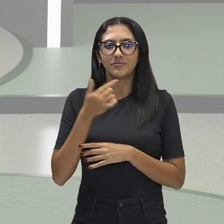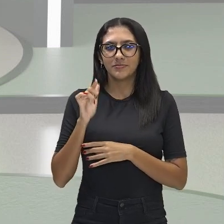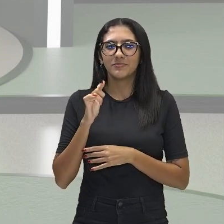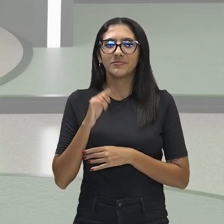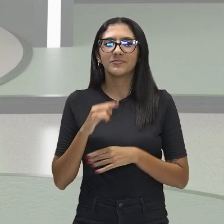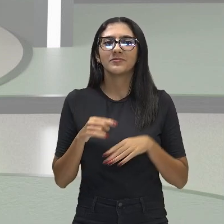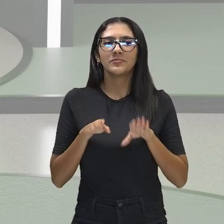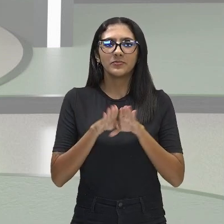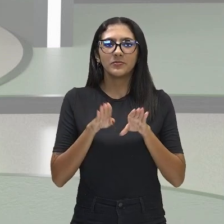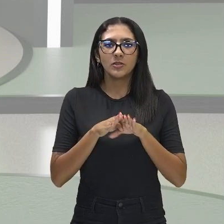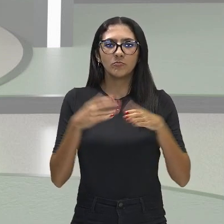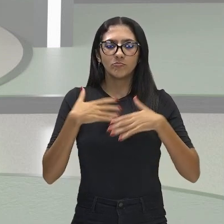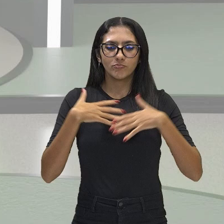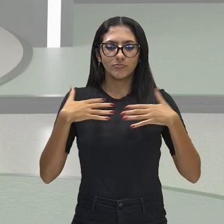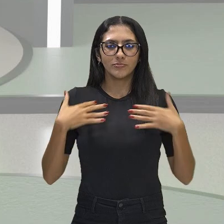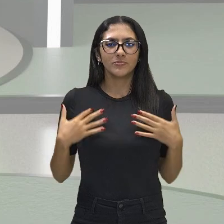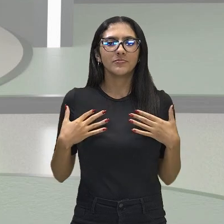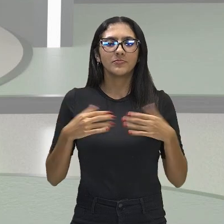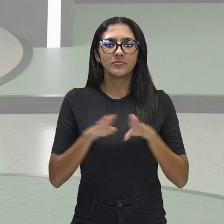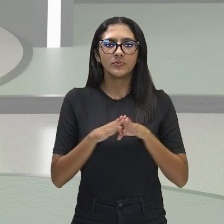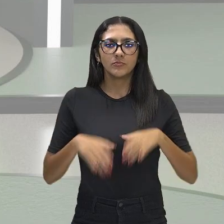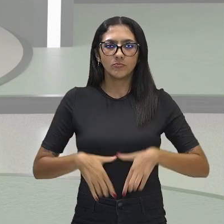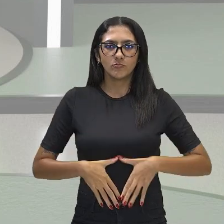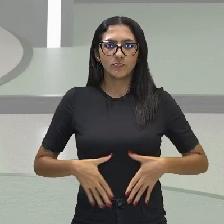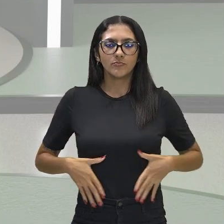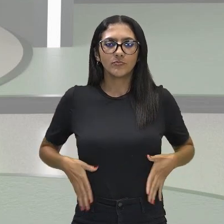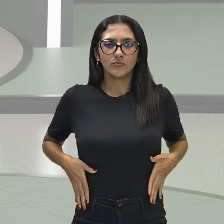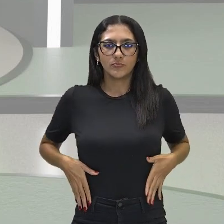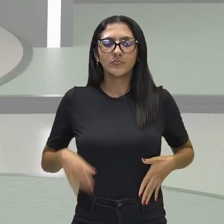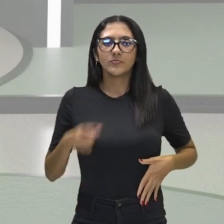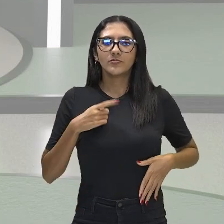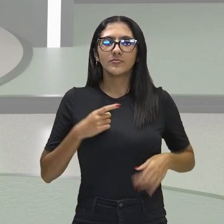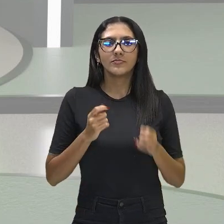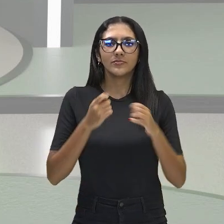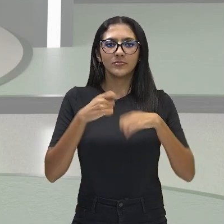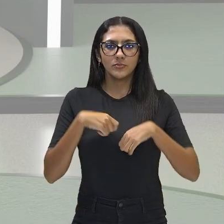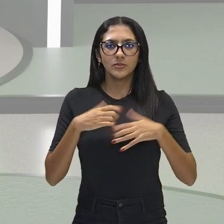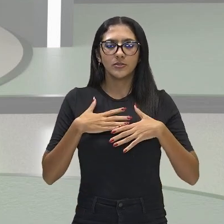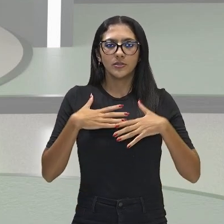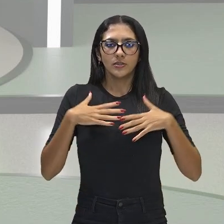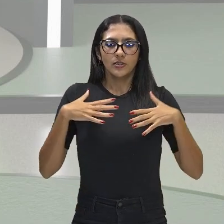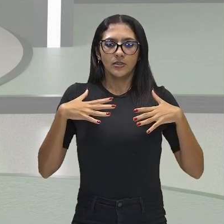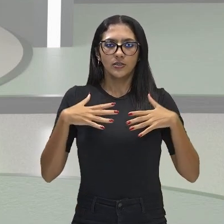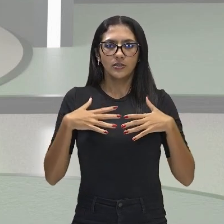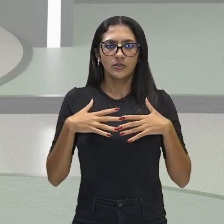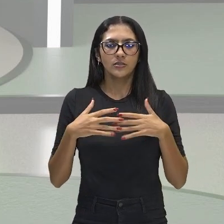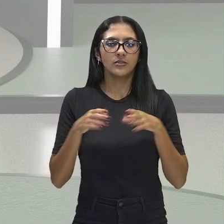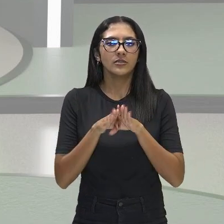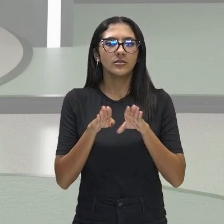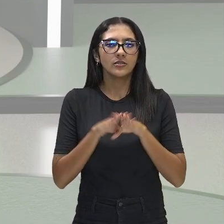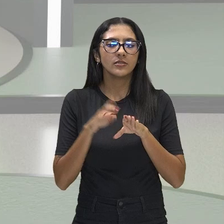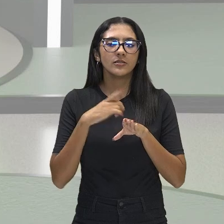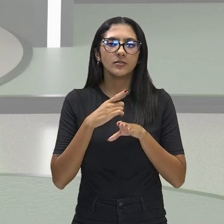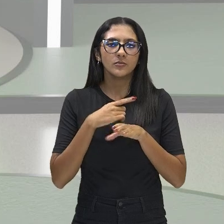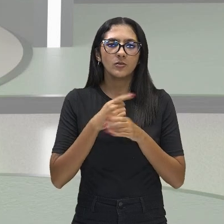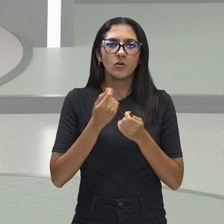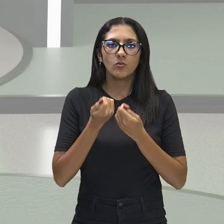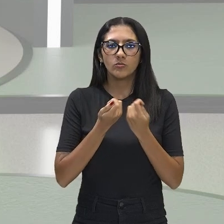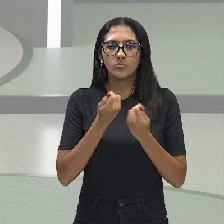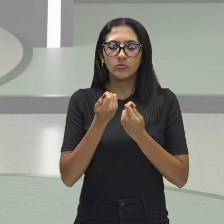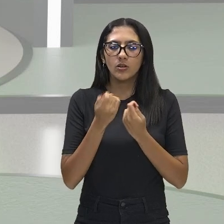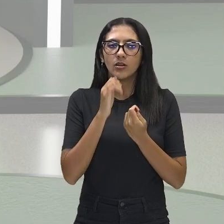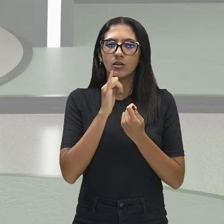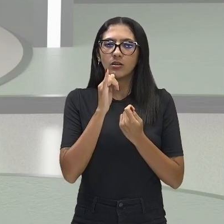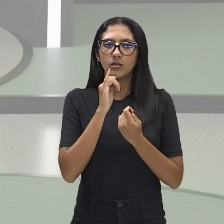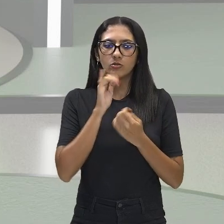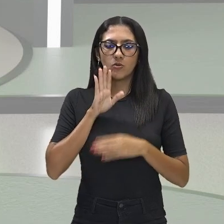e abdômen, que permitem a respiração e impedem o corpo de se curvar